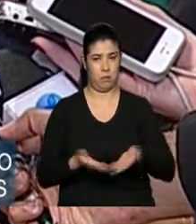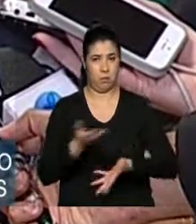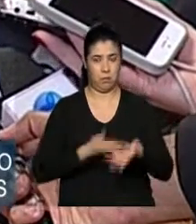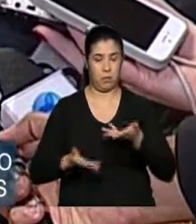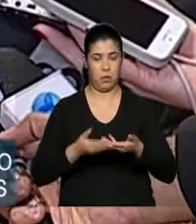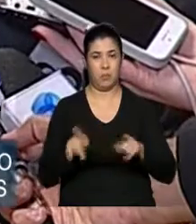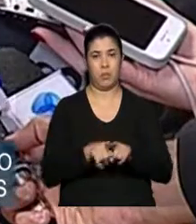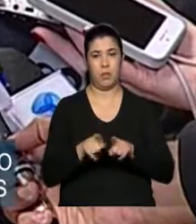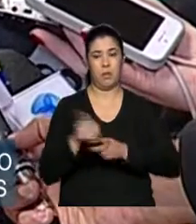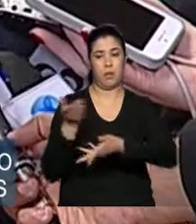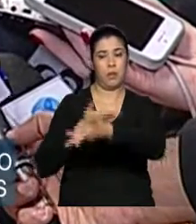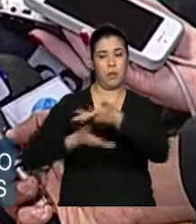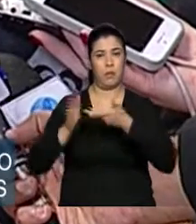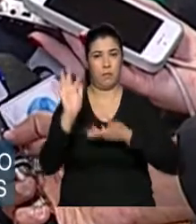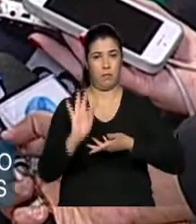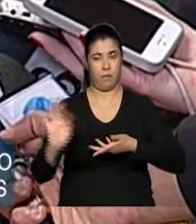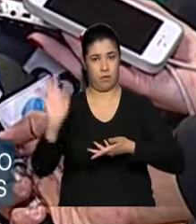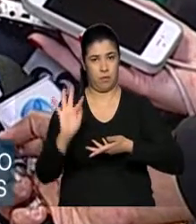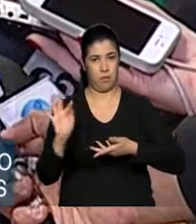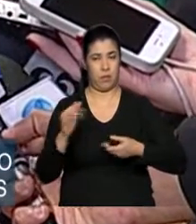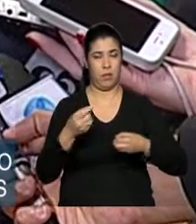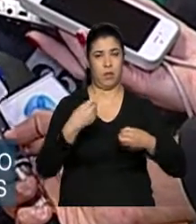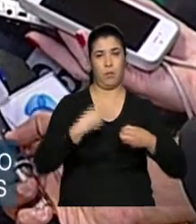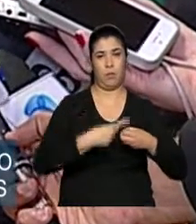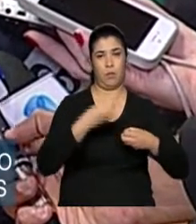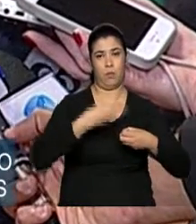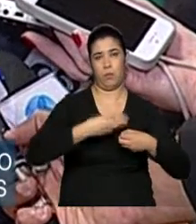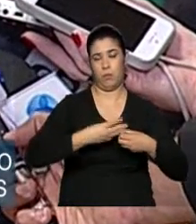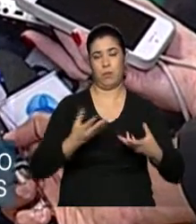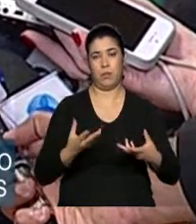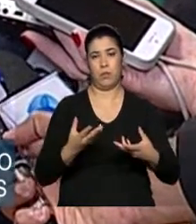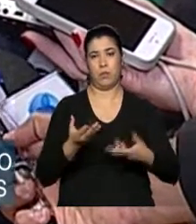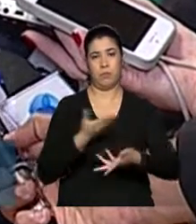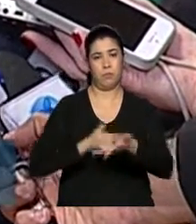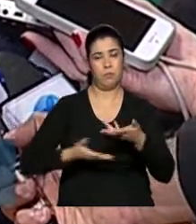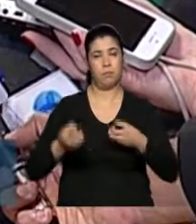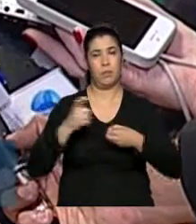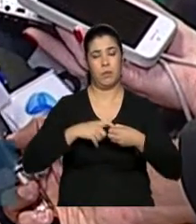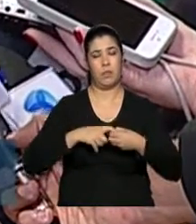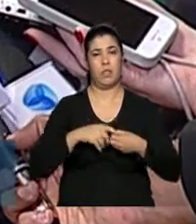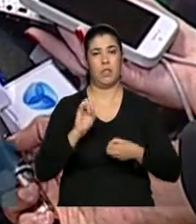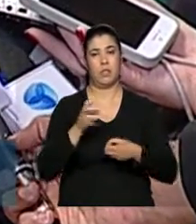da faculdade com a região de saúde. Agora, é claro que se nas